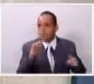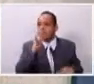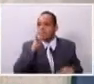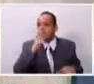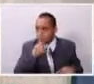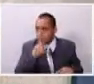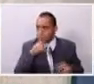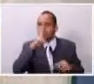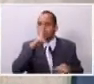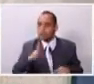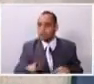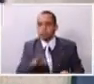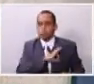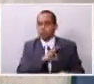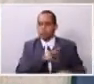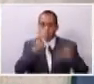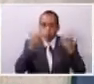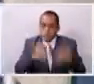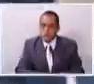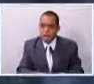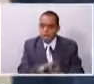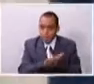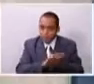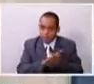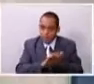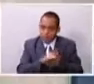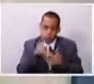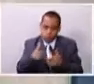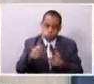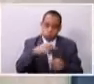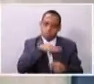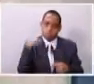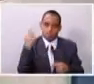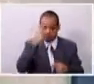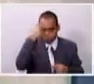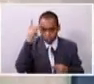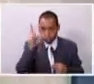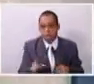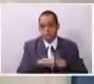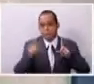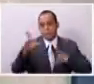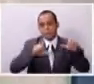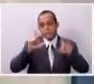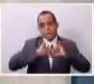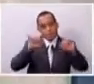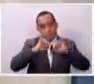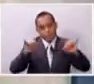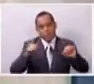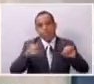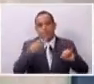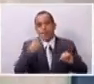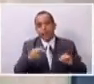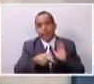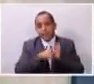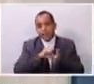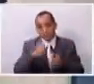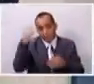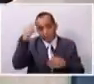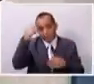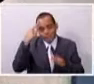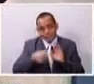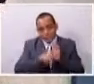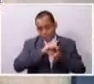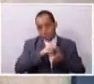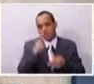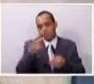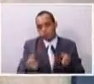resultado que nenhum policial desejaria na sua carreira. Mas que a imprensa pense antes de falar absurdo, que a imprensa pense